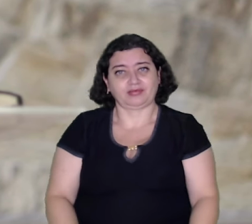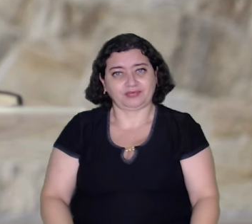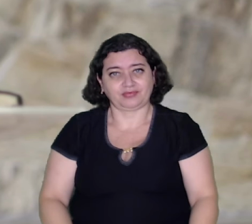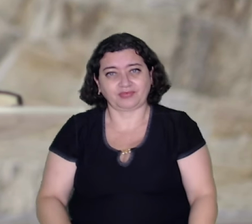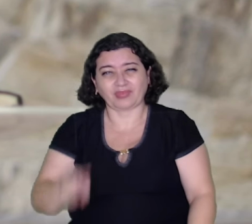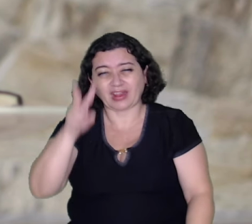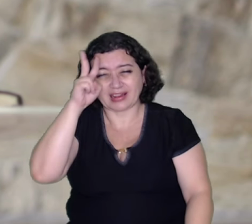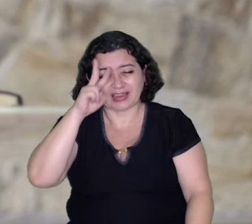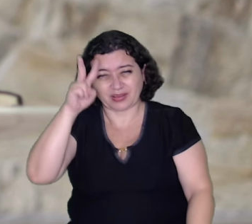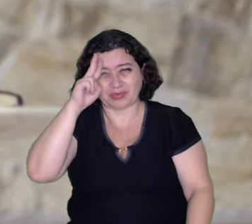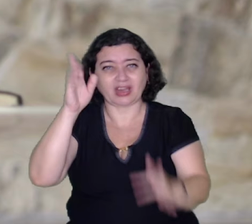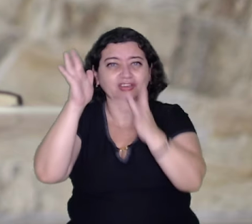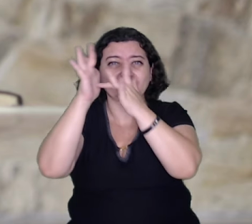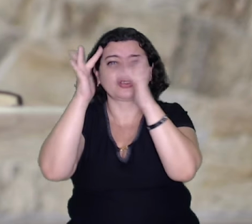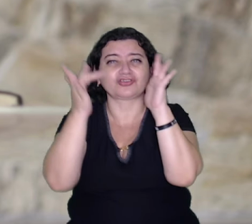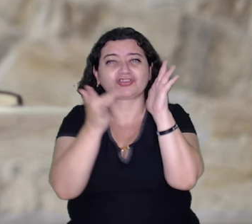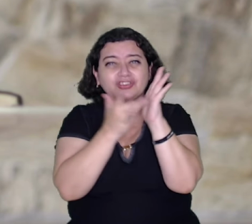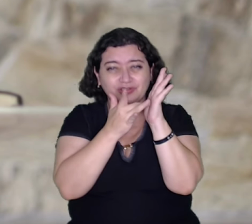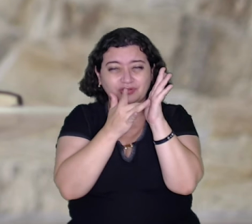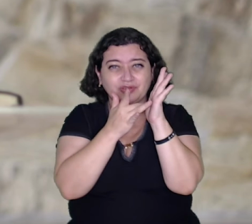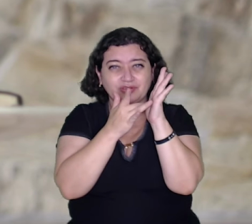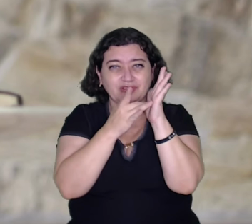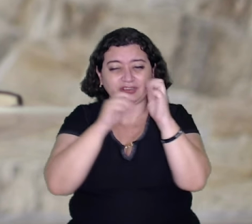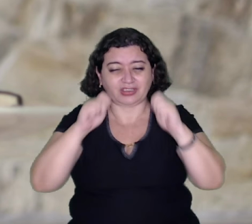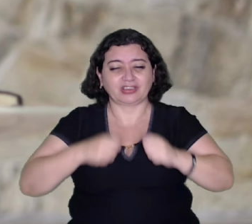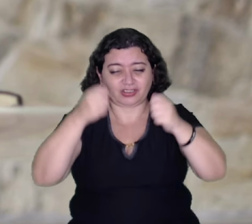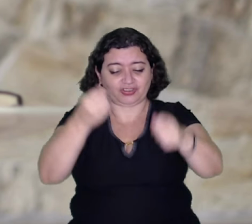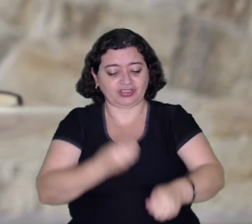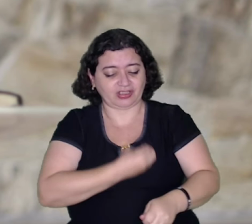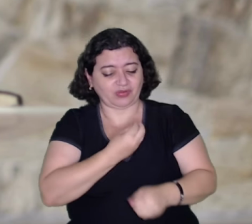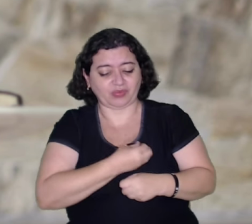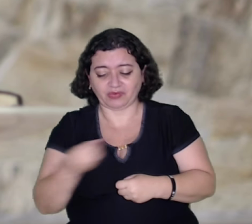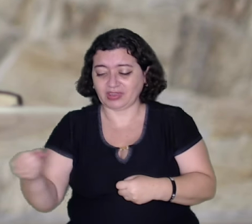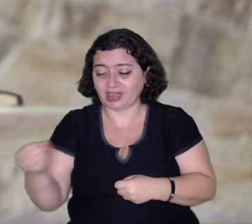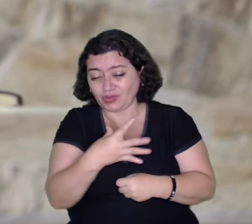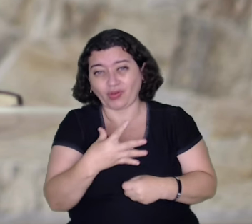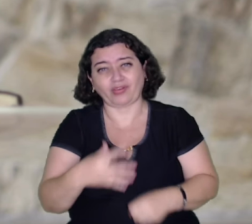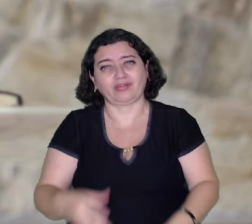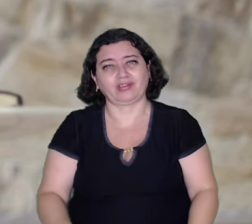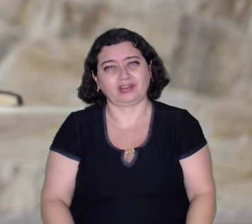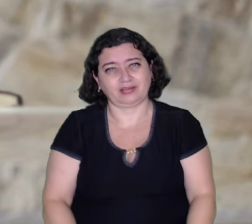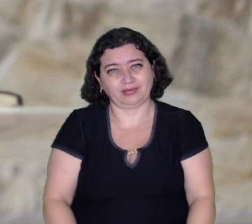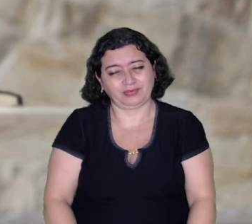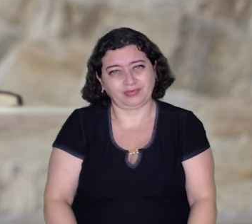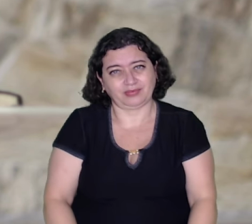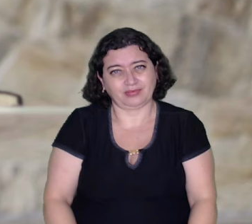Lembrar de Jesus, daquele que te deu uma nova vida.